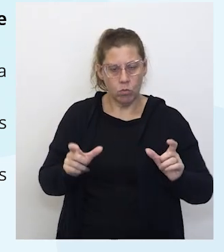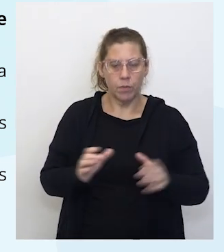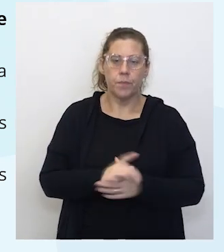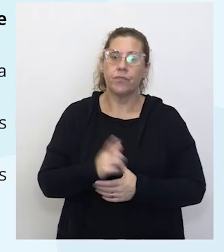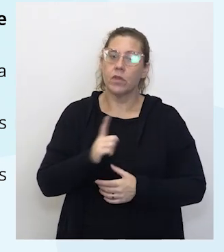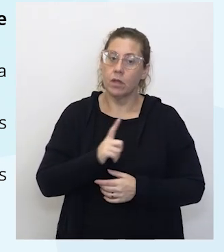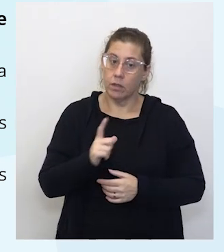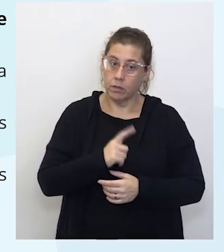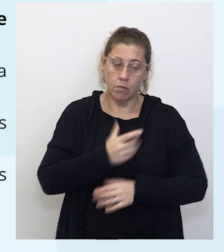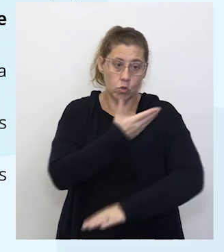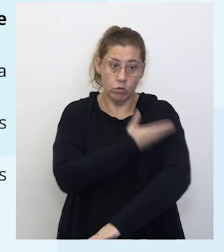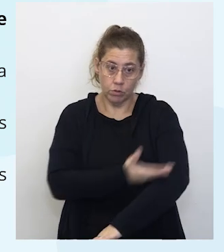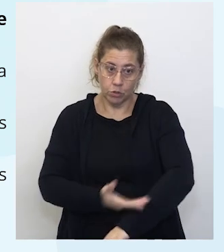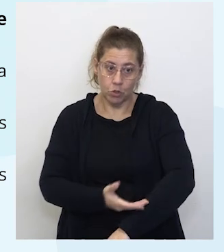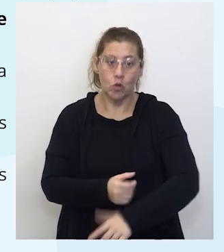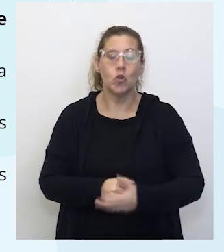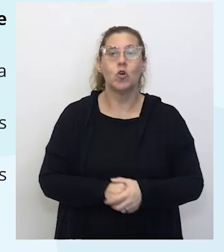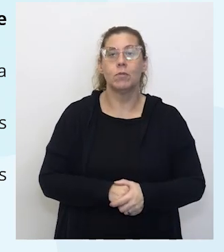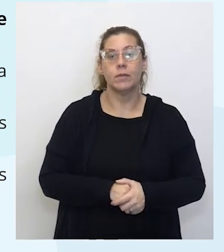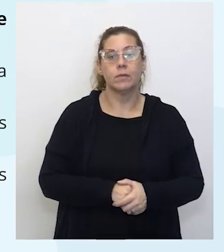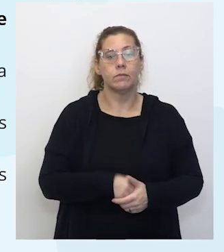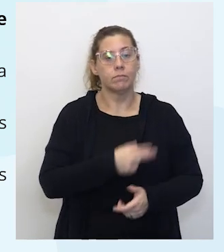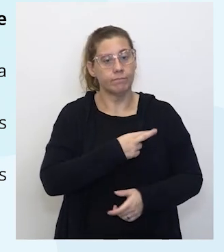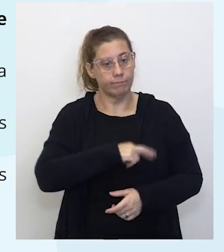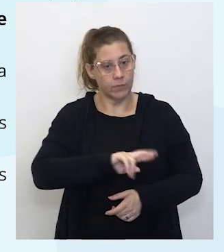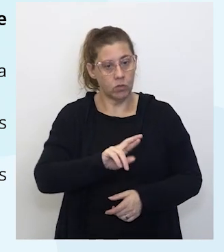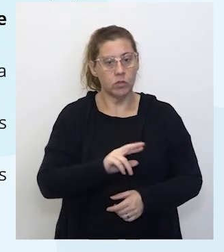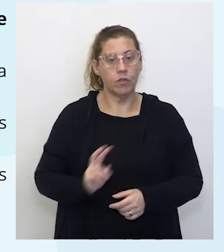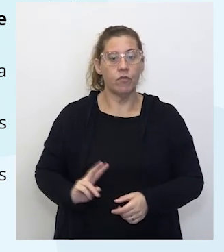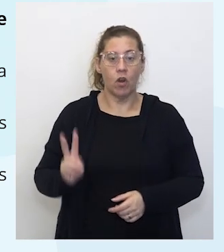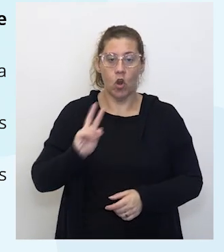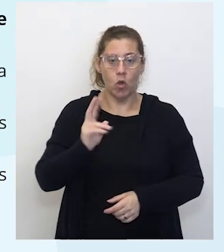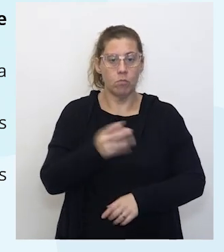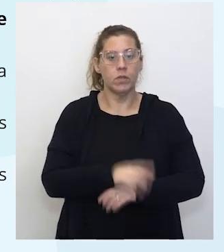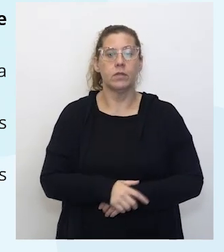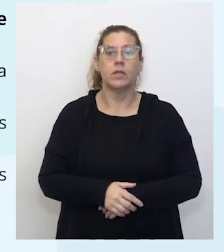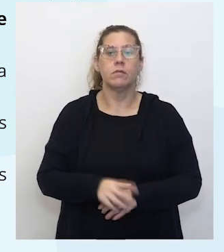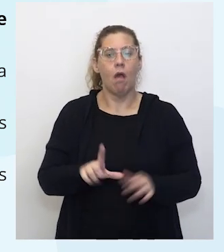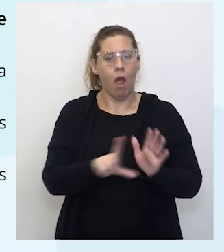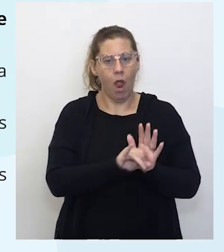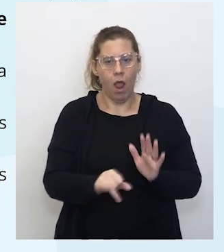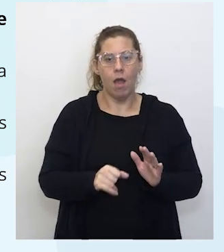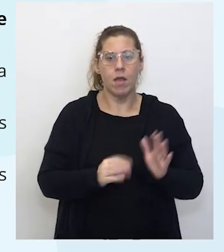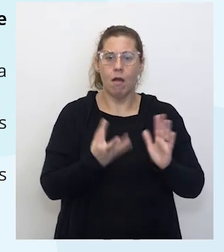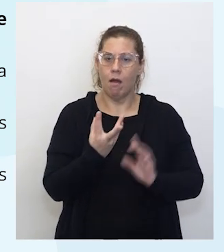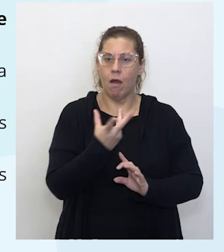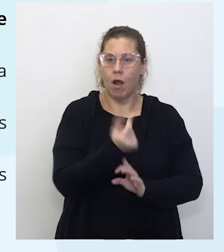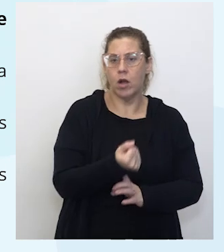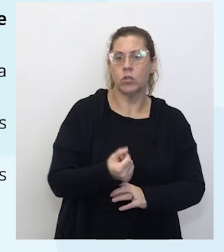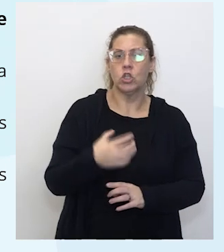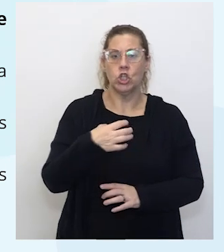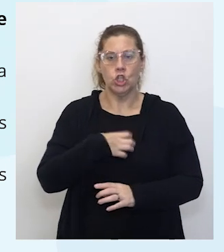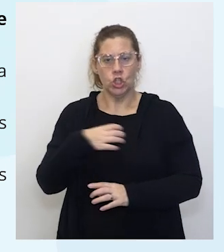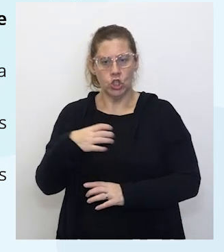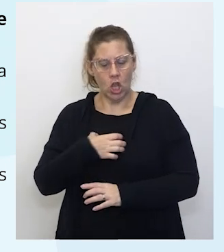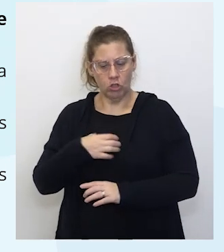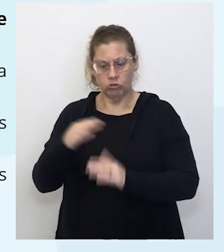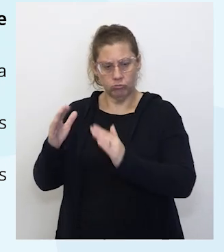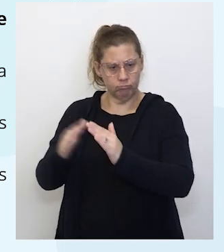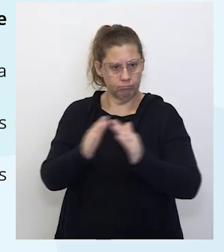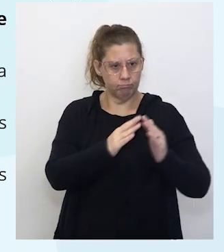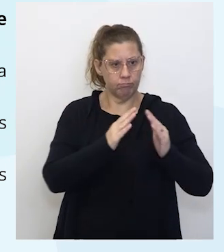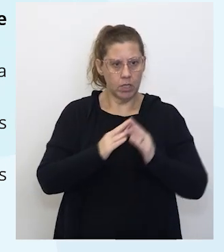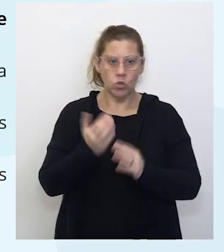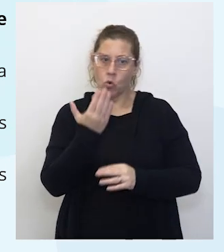temos as nossas tradições dentro da cultura, crenças, valores, costumes, leis, arte, modos de habitar,